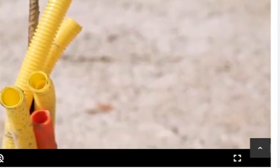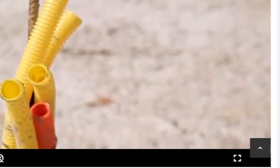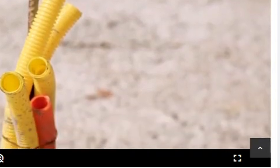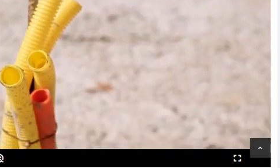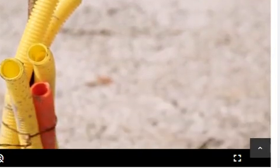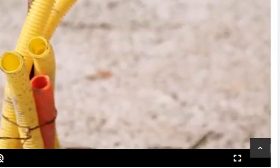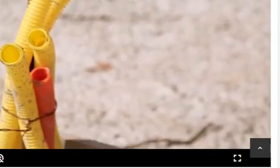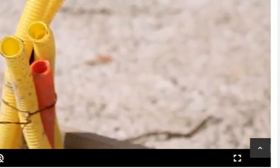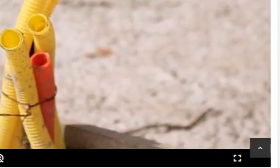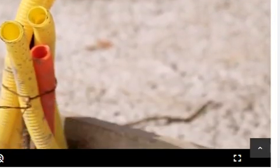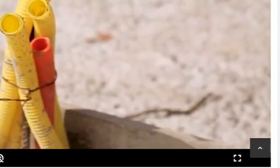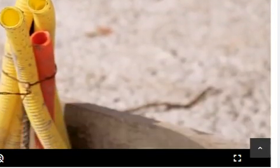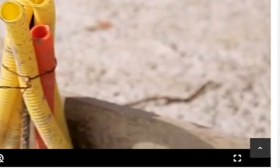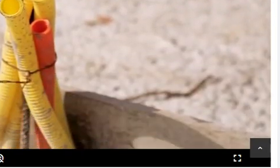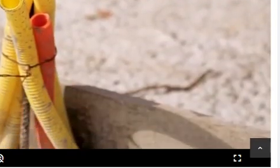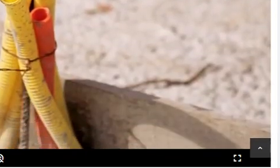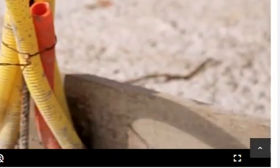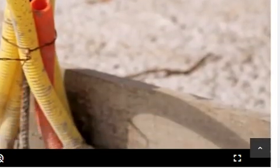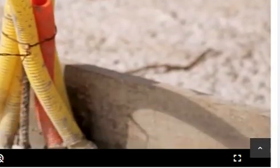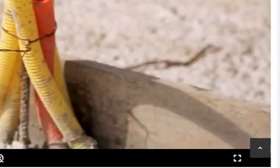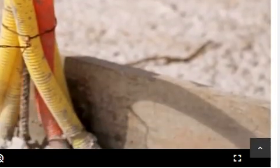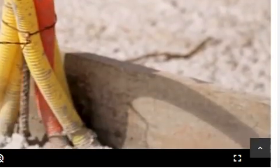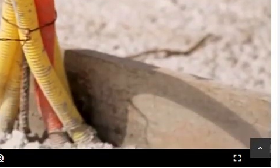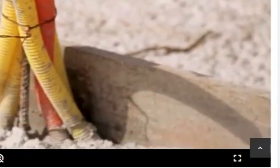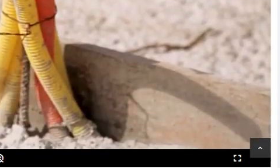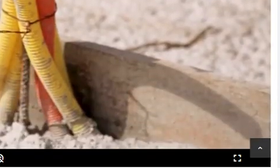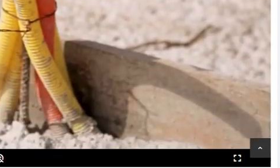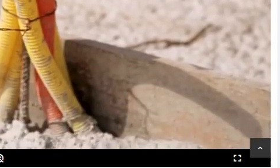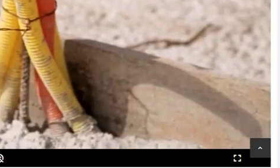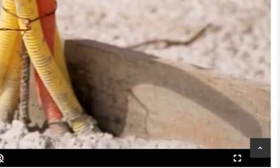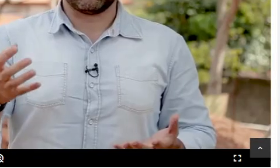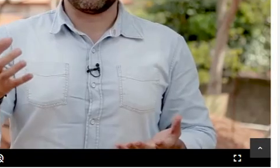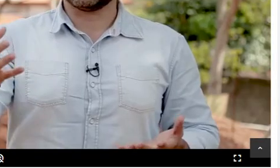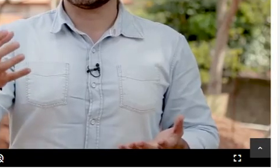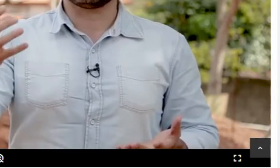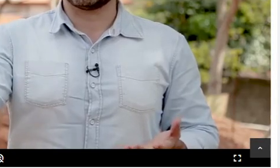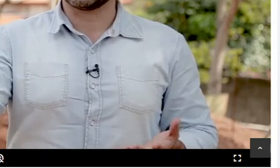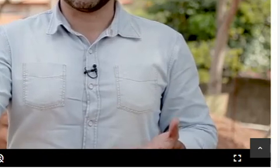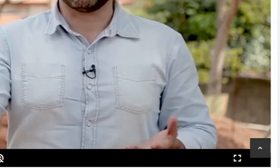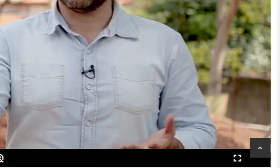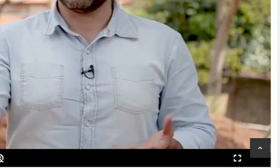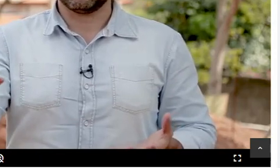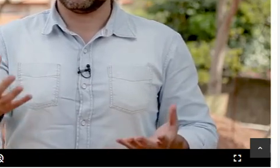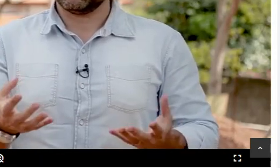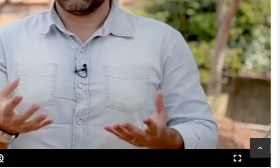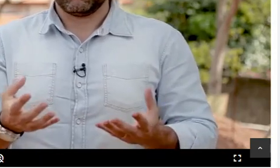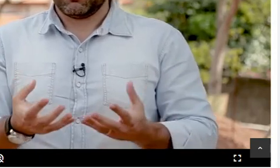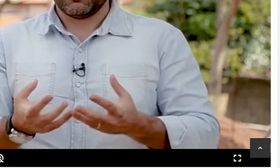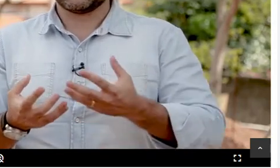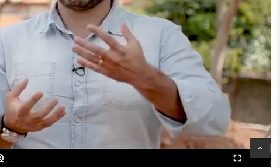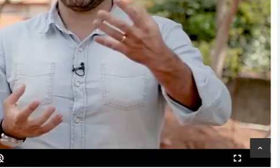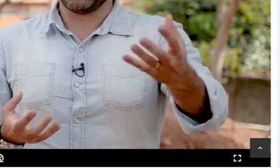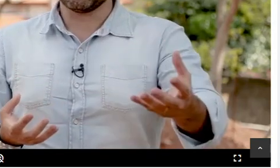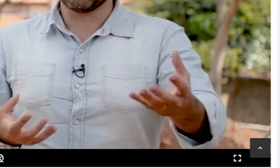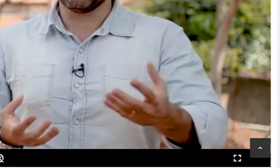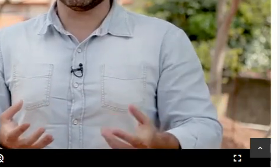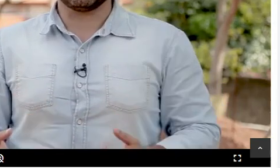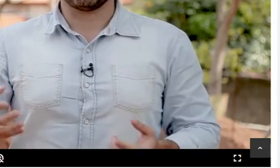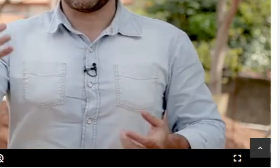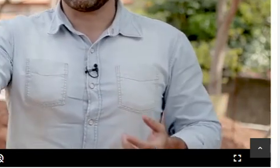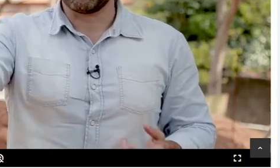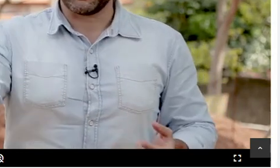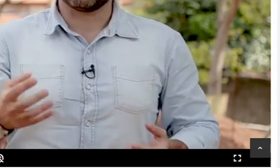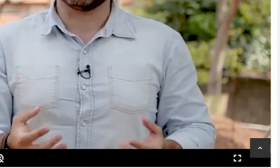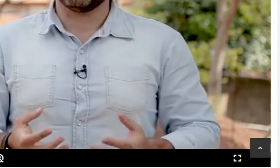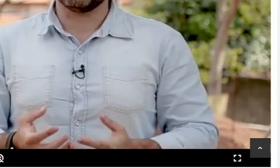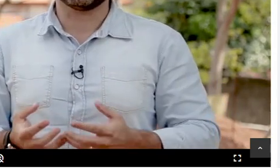calcular a viabilidade e já inicia projeto e obra. Muitas vezes acontece o projeto extrapolar em algum custo,